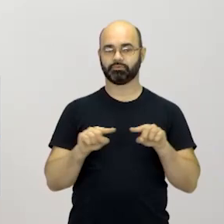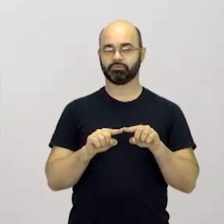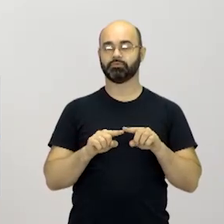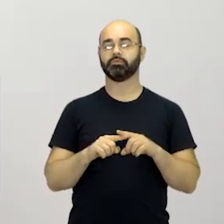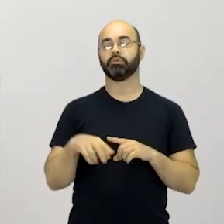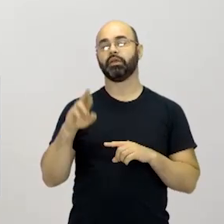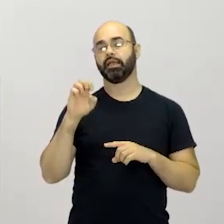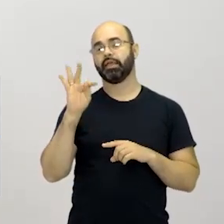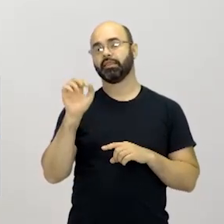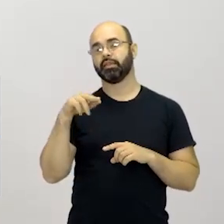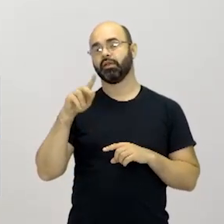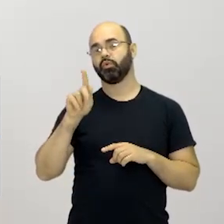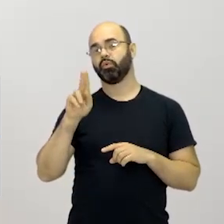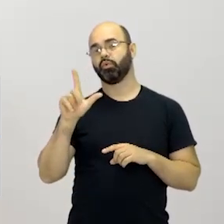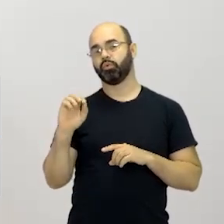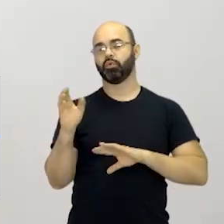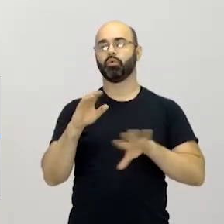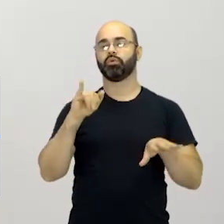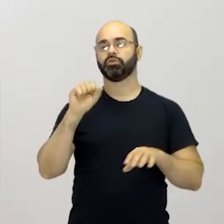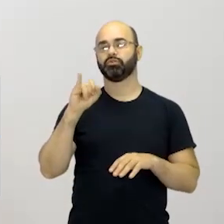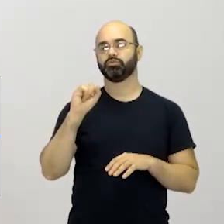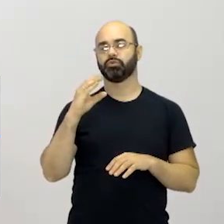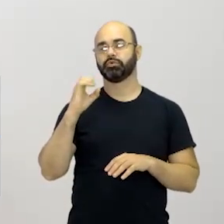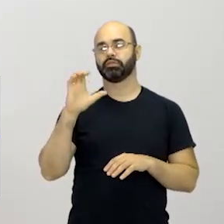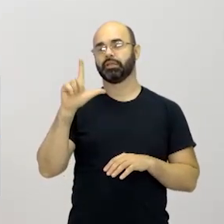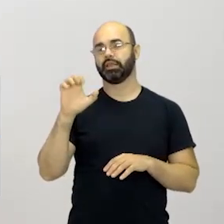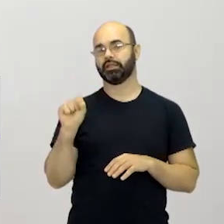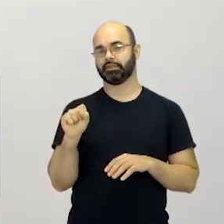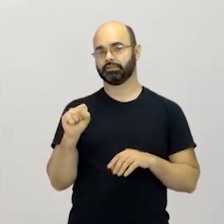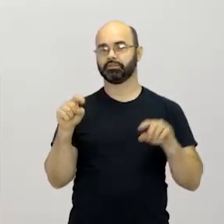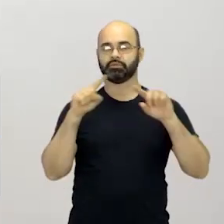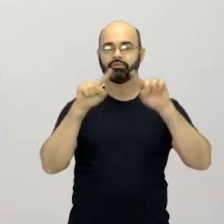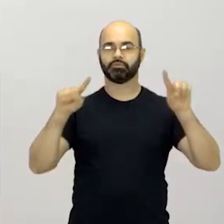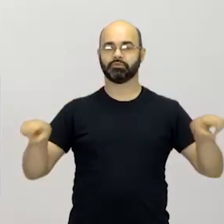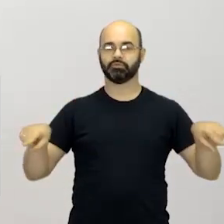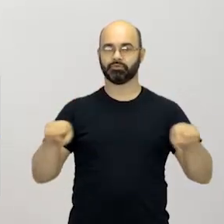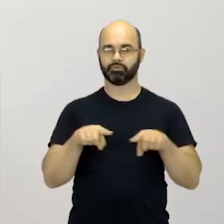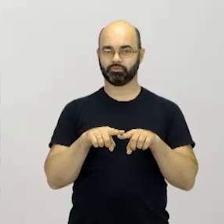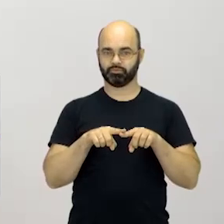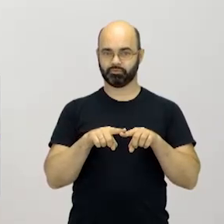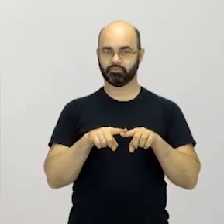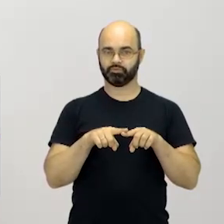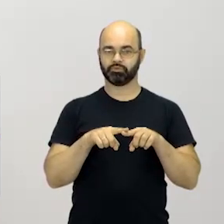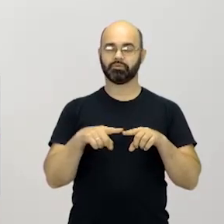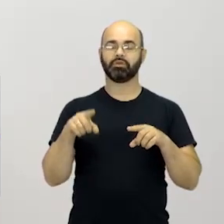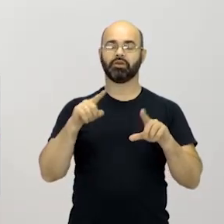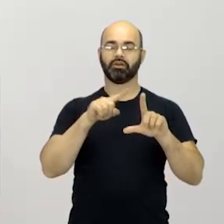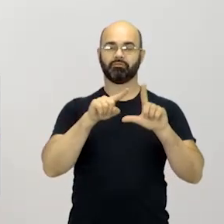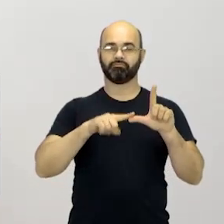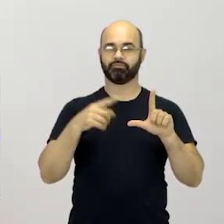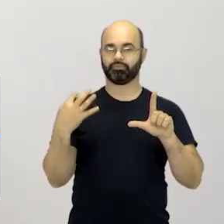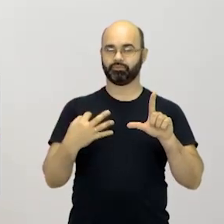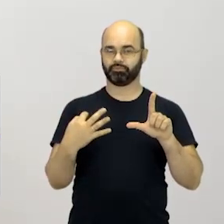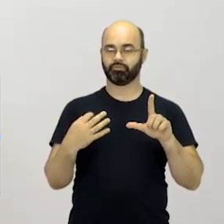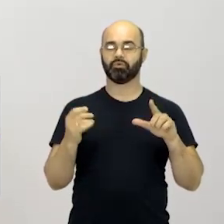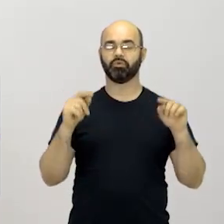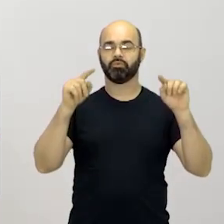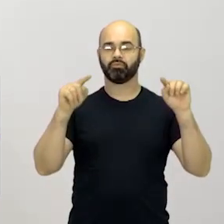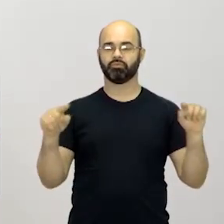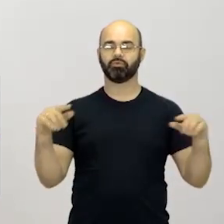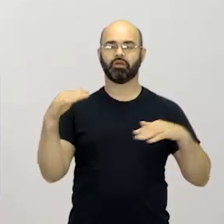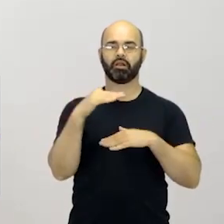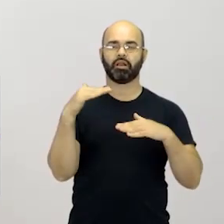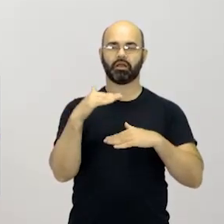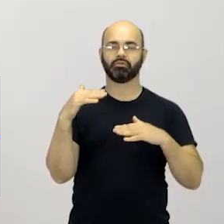isósceles, né? Trapézio retângulo com ângulos retos e o trapézio isósceles com 2 lados iguais, tá? Foi falado isso daí na